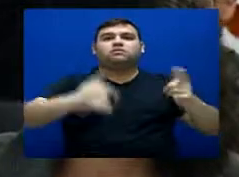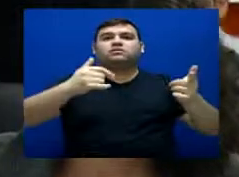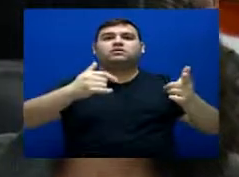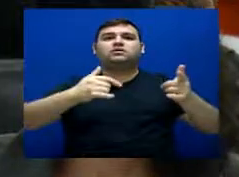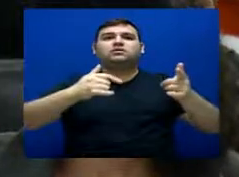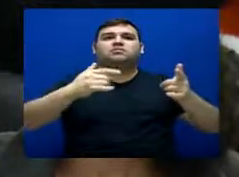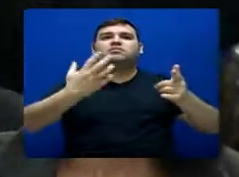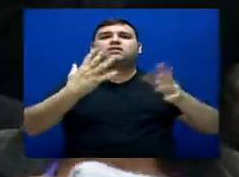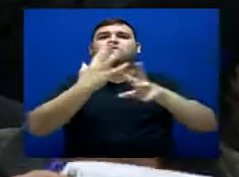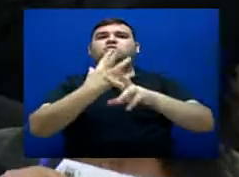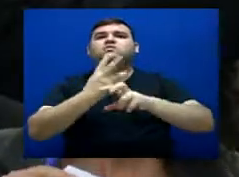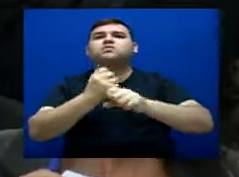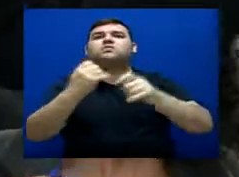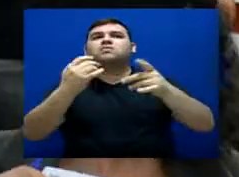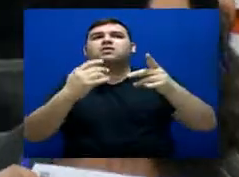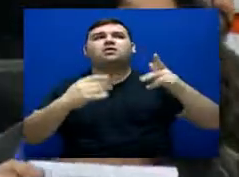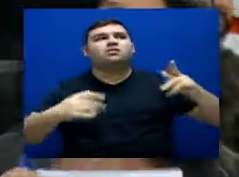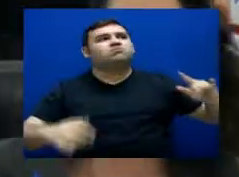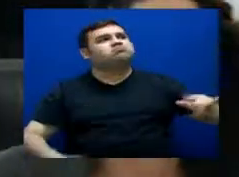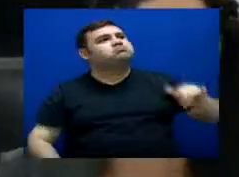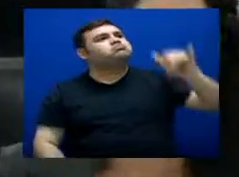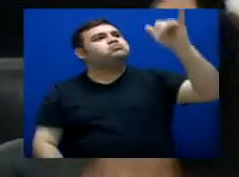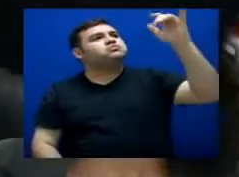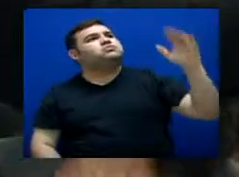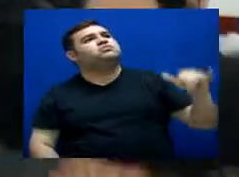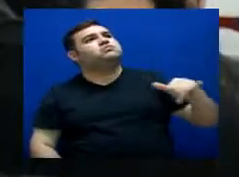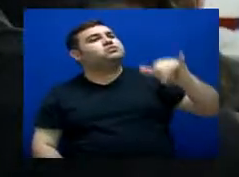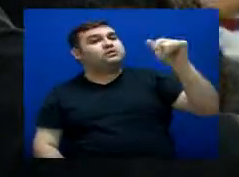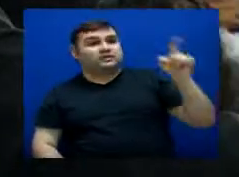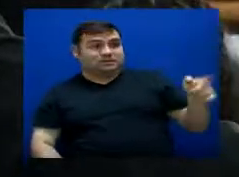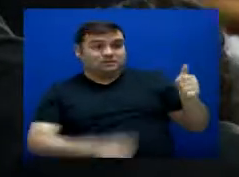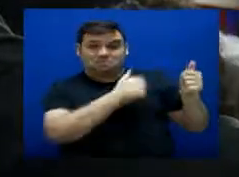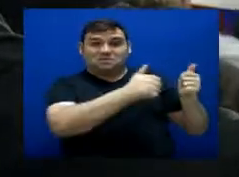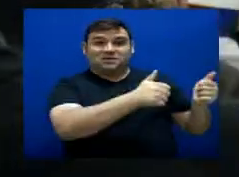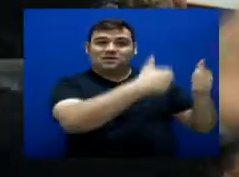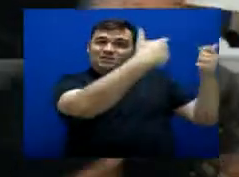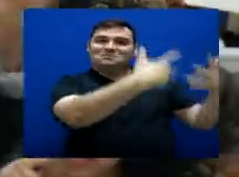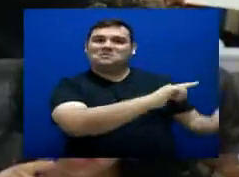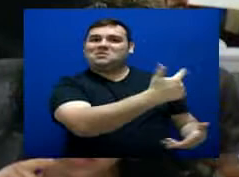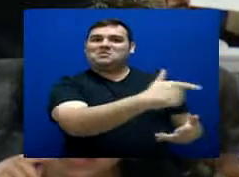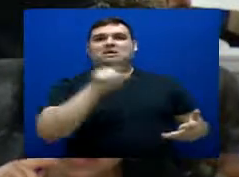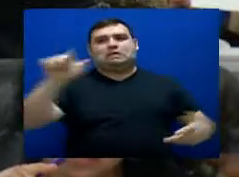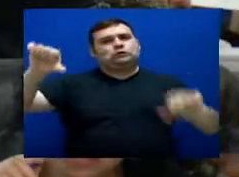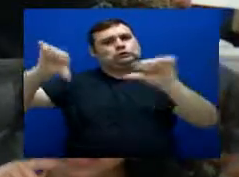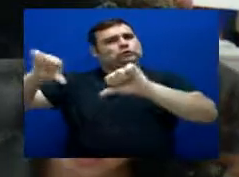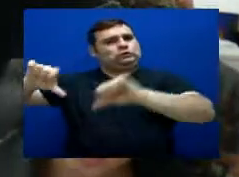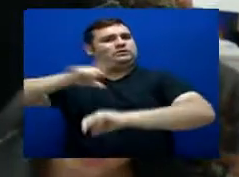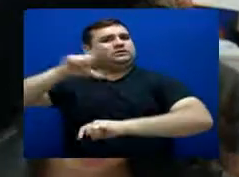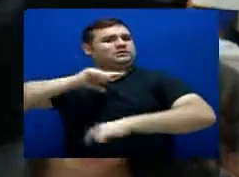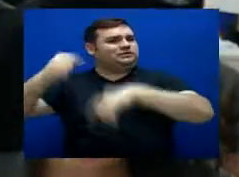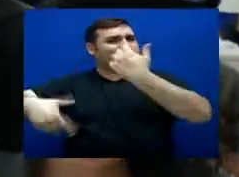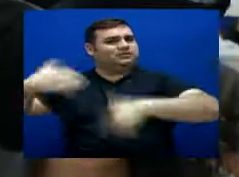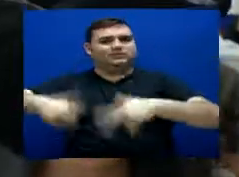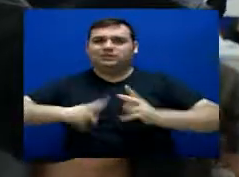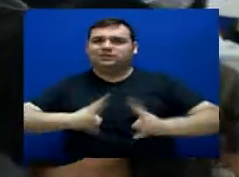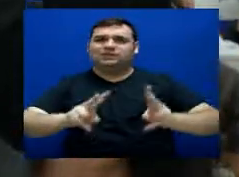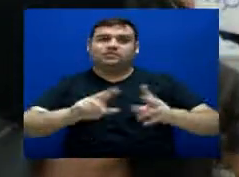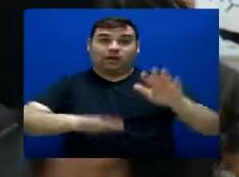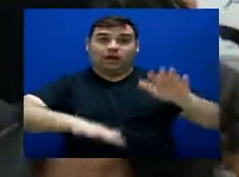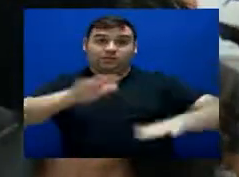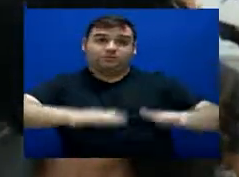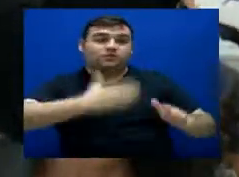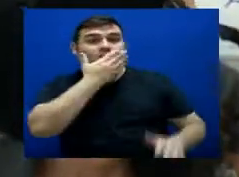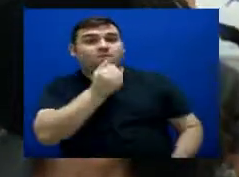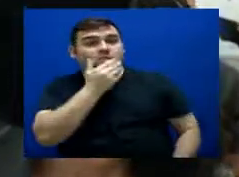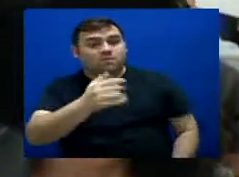os inúmeros que levantam voo, fazem um voo de brigadeiro e aterrizam bem. Eventualmente, quando um policial militar